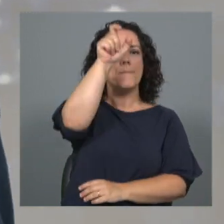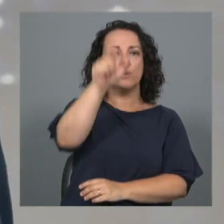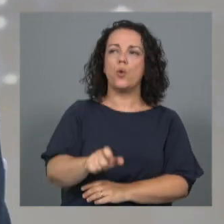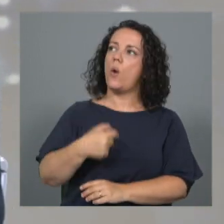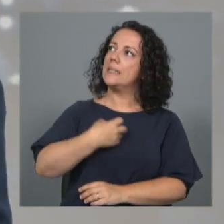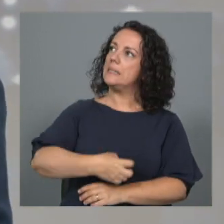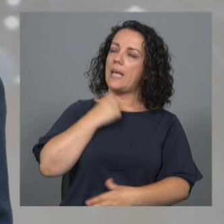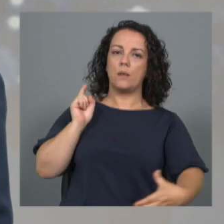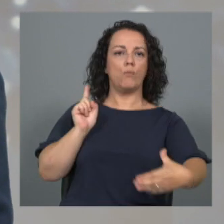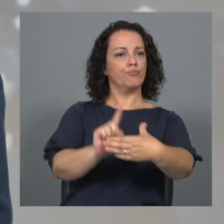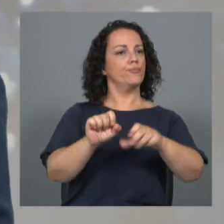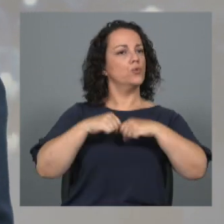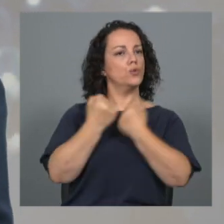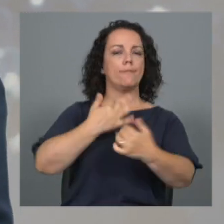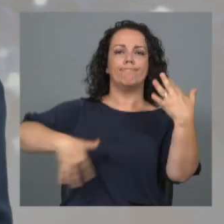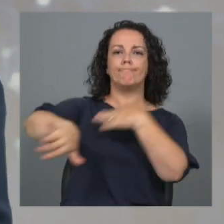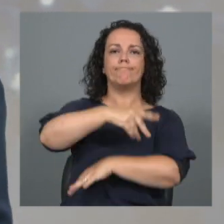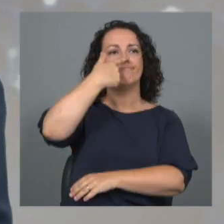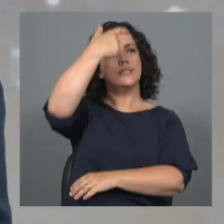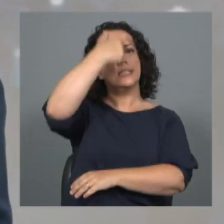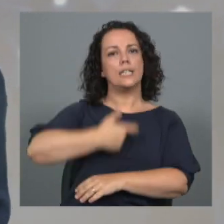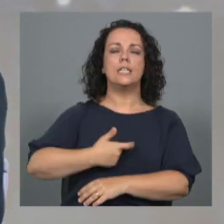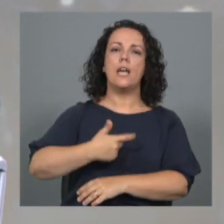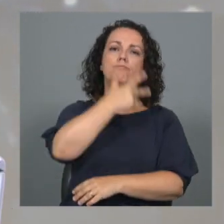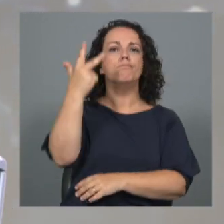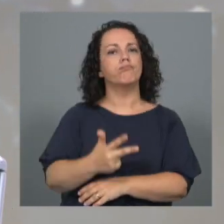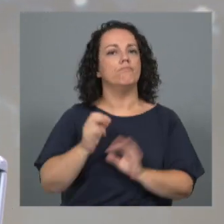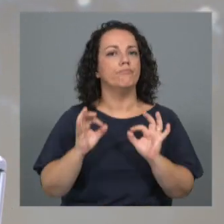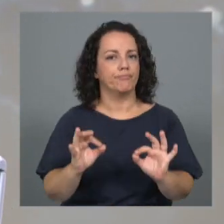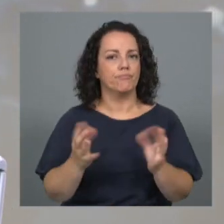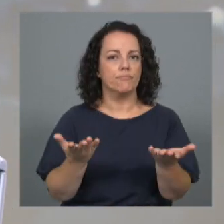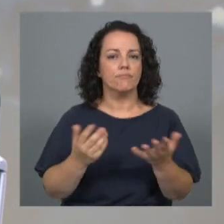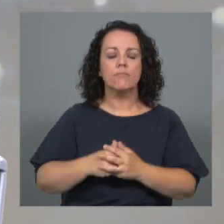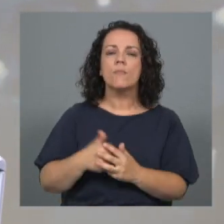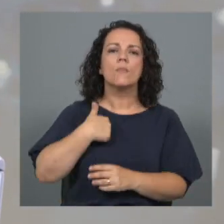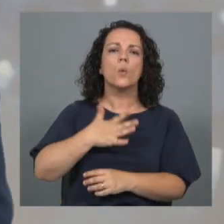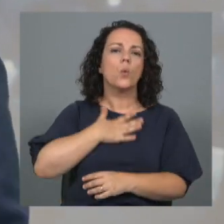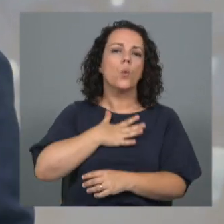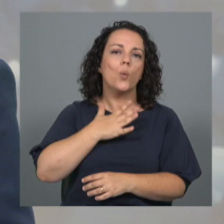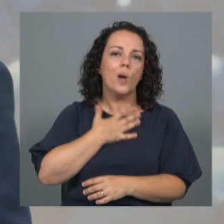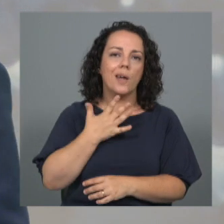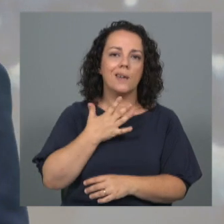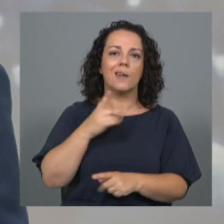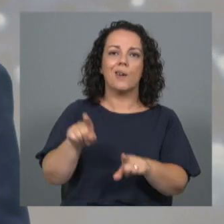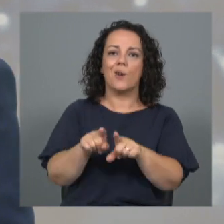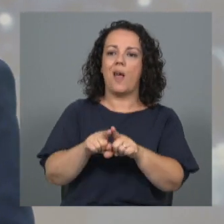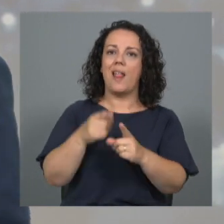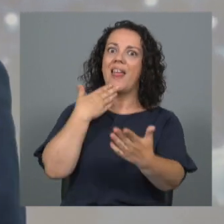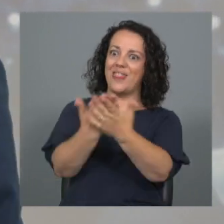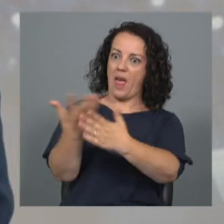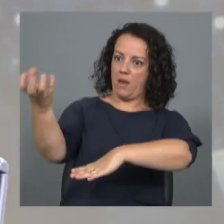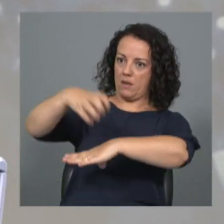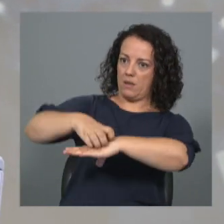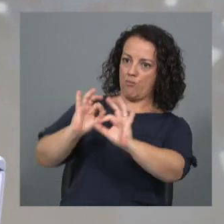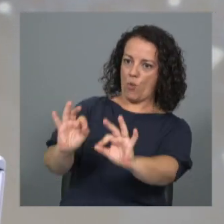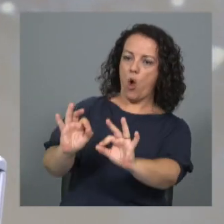e possa viver a sua cidadania de forma mais plena possível. Portanto, não queremos só, mais uma vez, dar a infraestrutura, queremos dar a